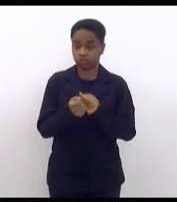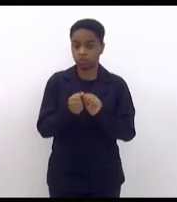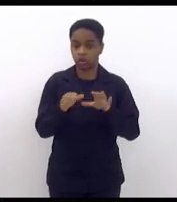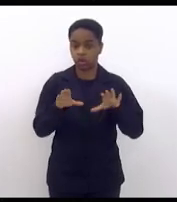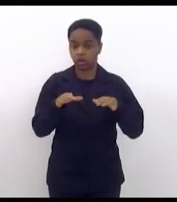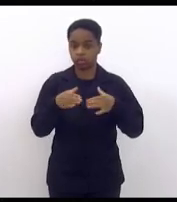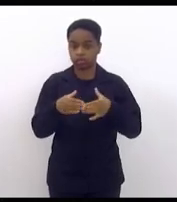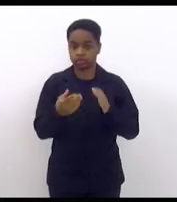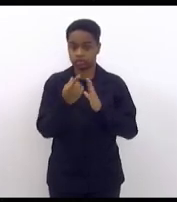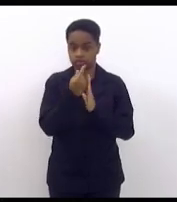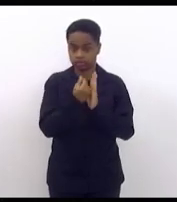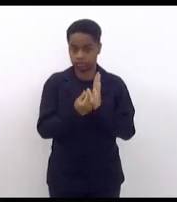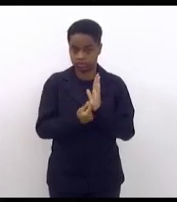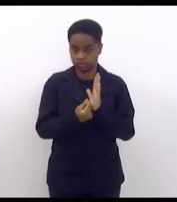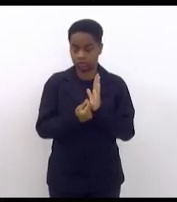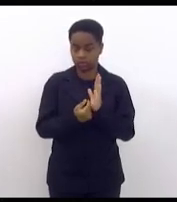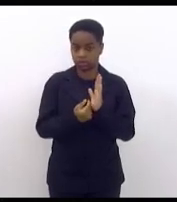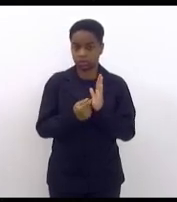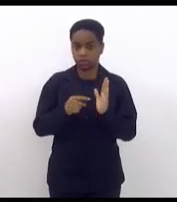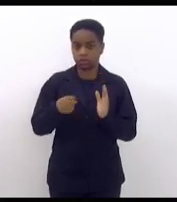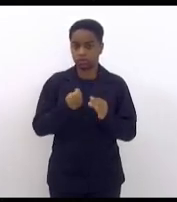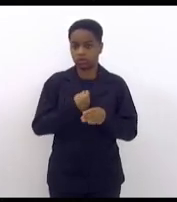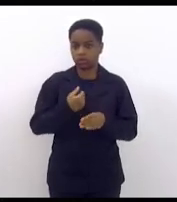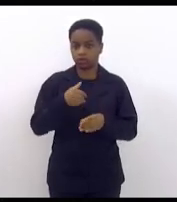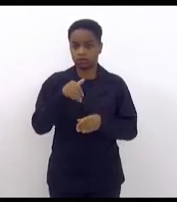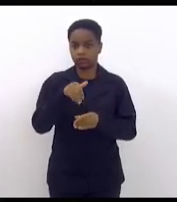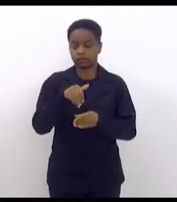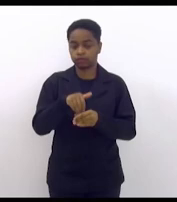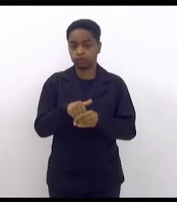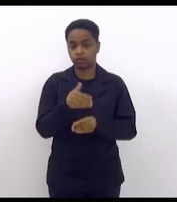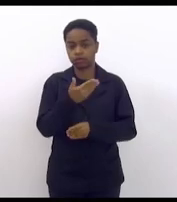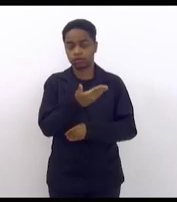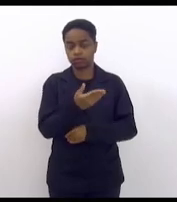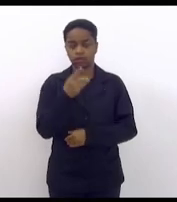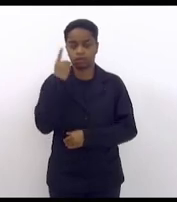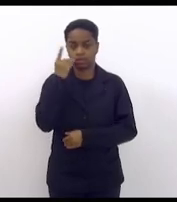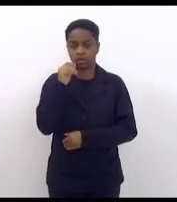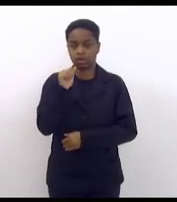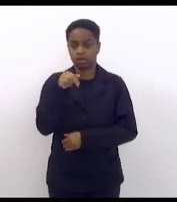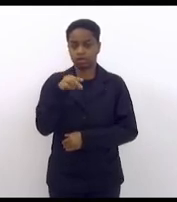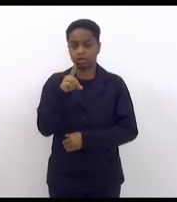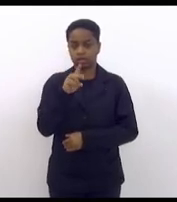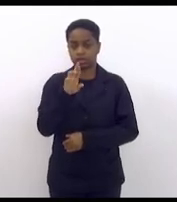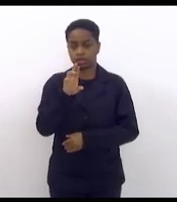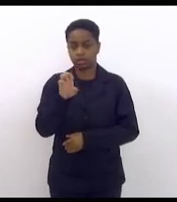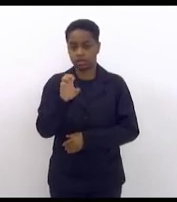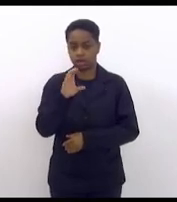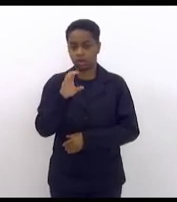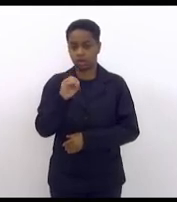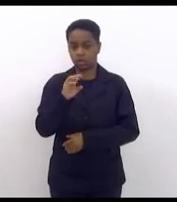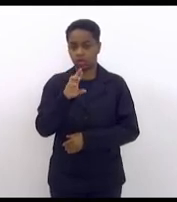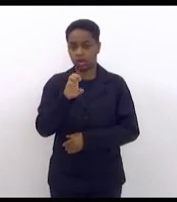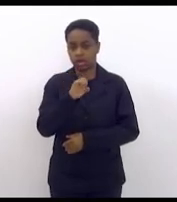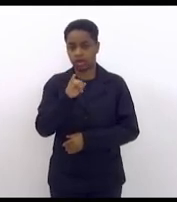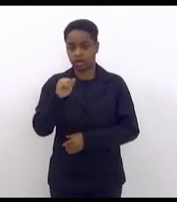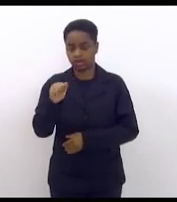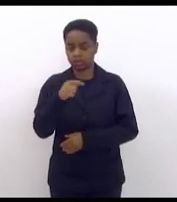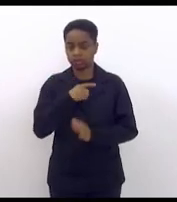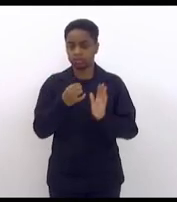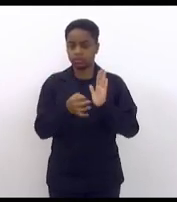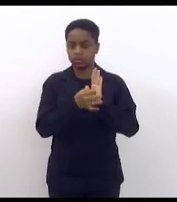Orçamento, no voto do deputado André Correia, que é o presidente daquele colegiado, ao parecer